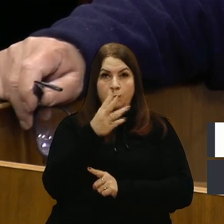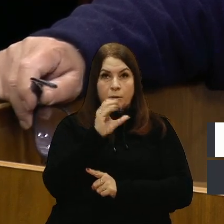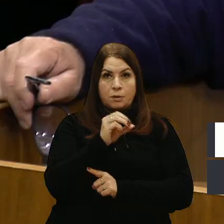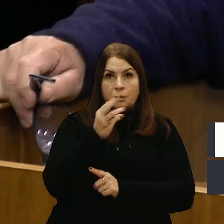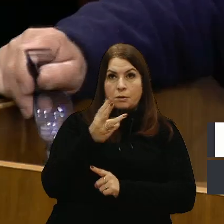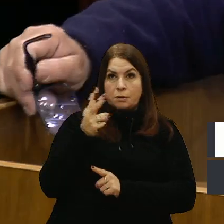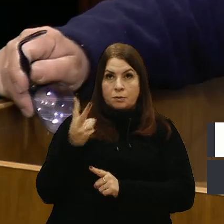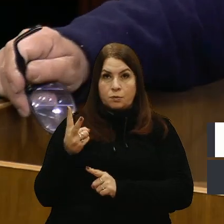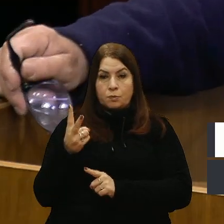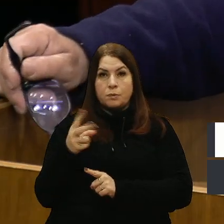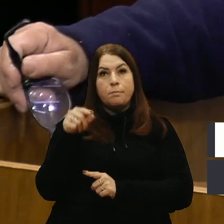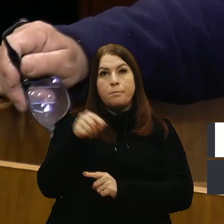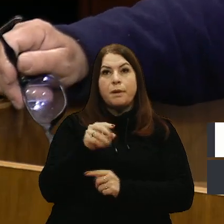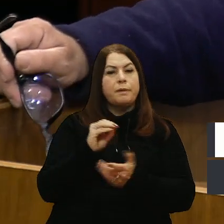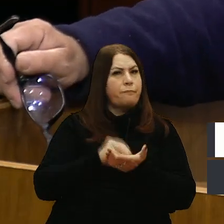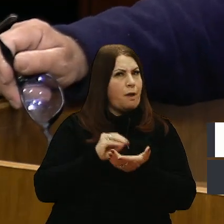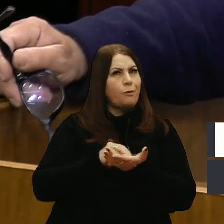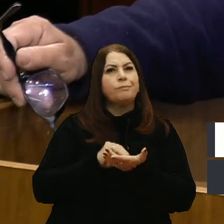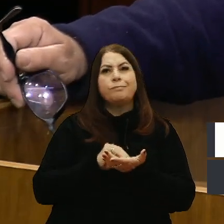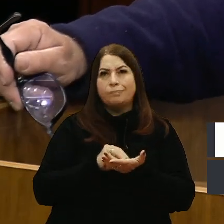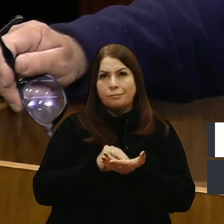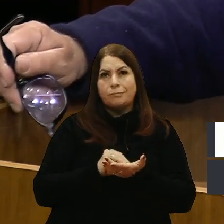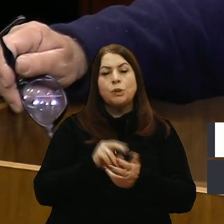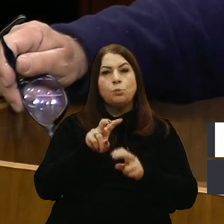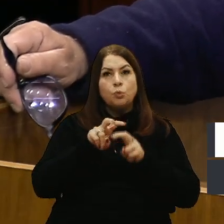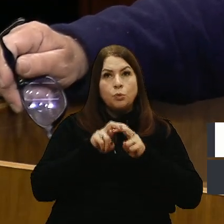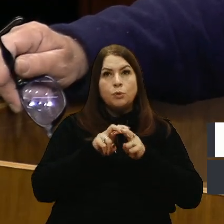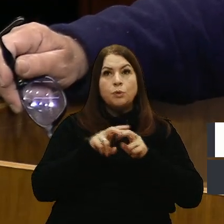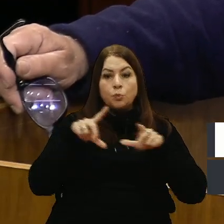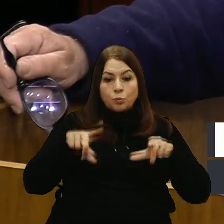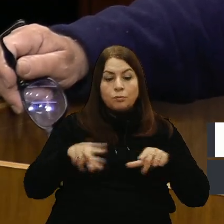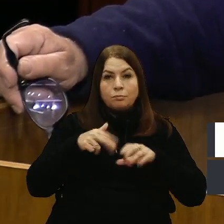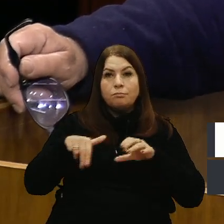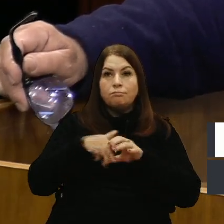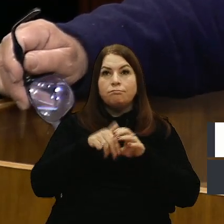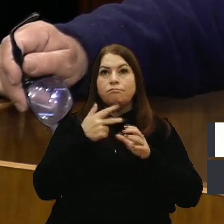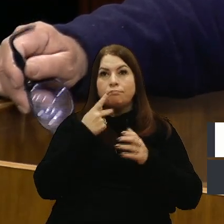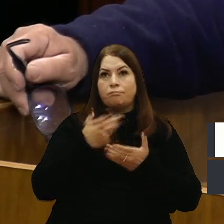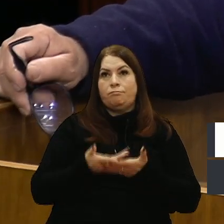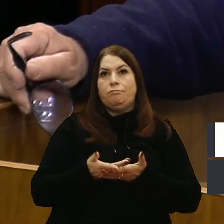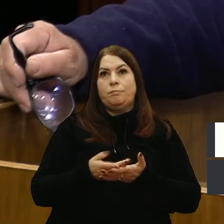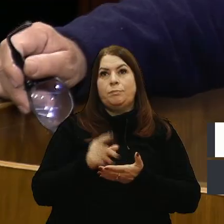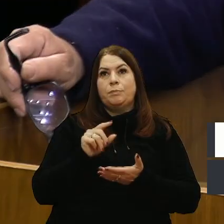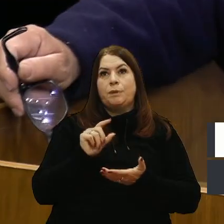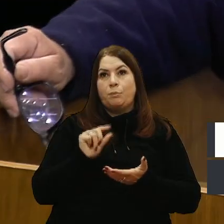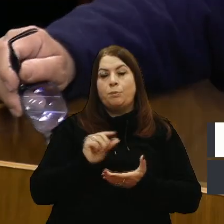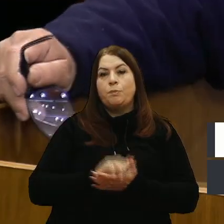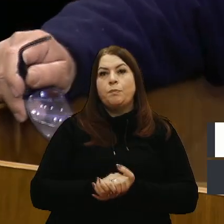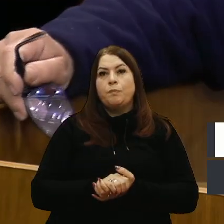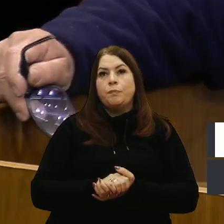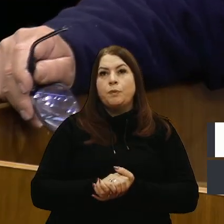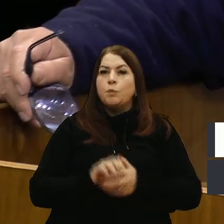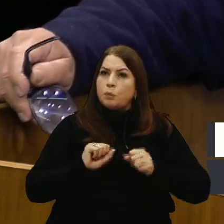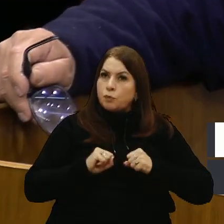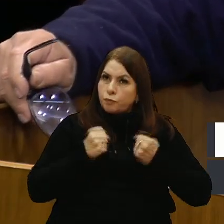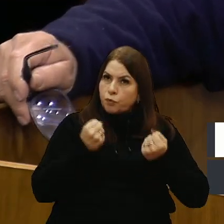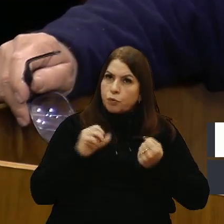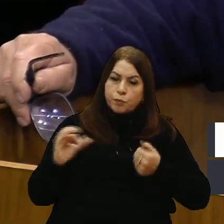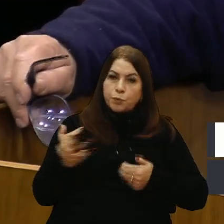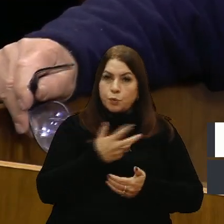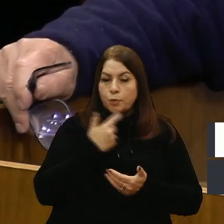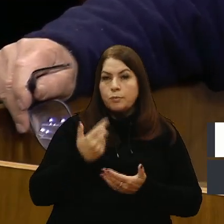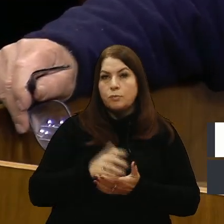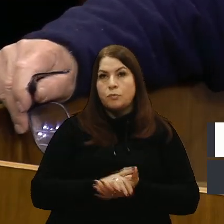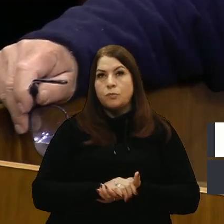45.032. Mas ainda é pouco. É por isso que eu uso esse espaço aqui. É por isso que é pouco. O esforço tem que ser de